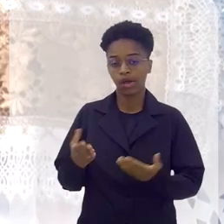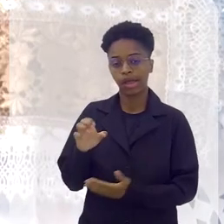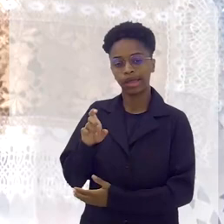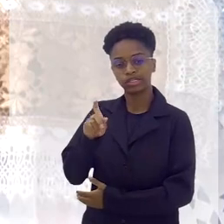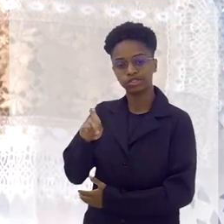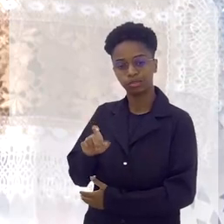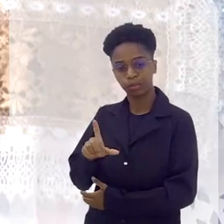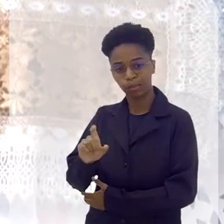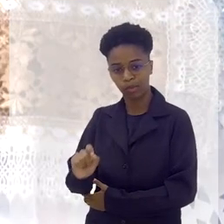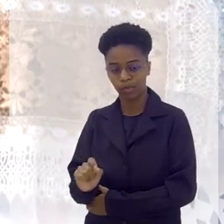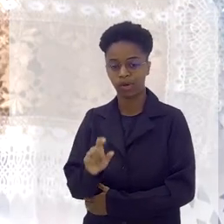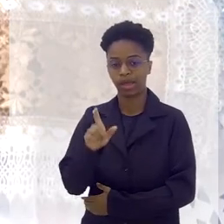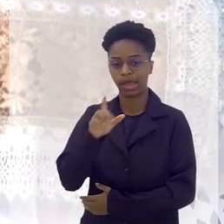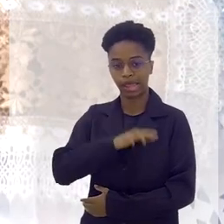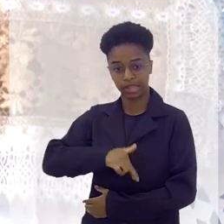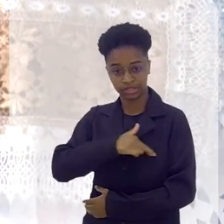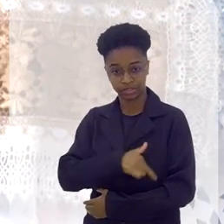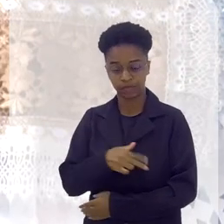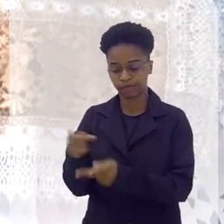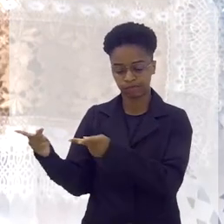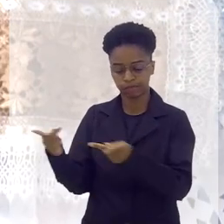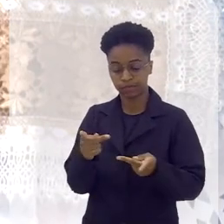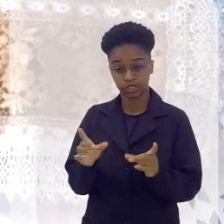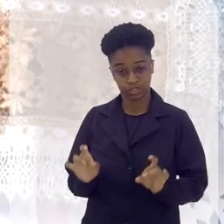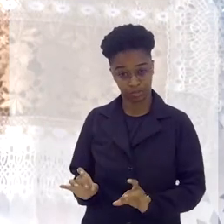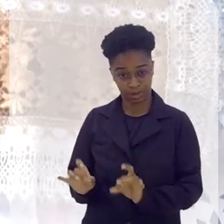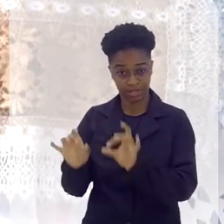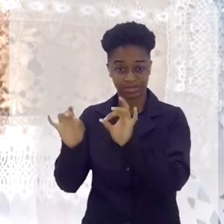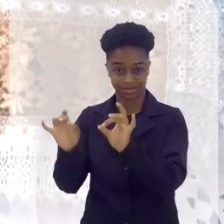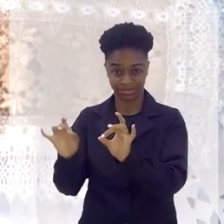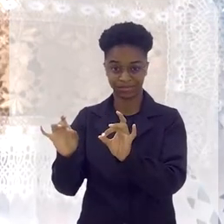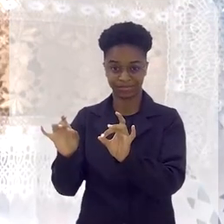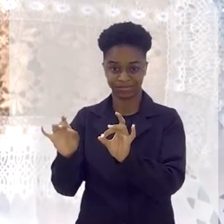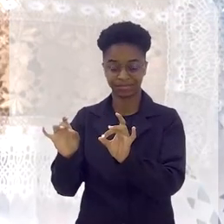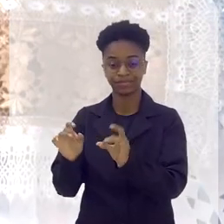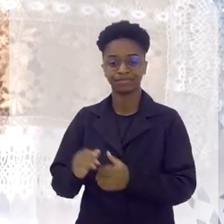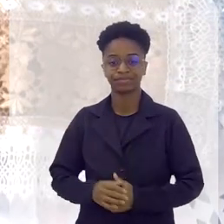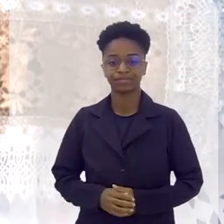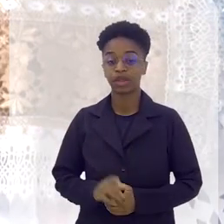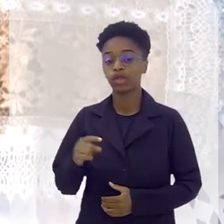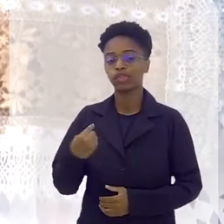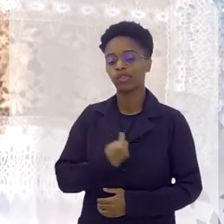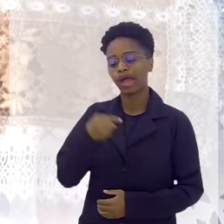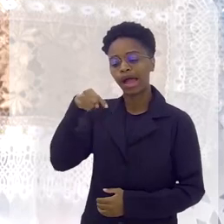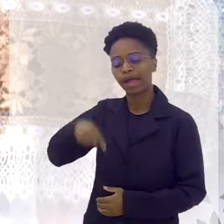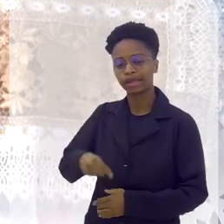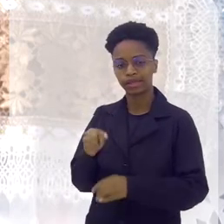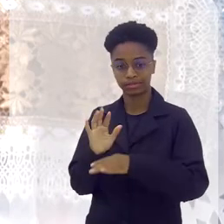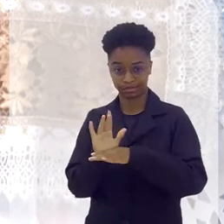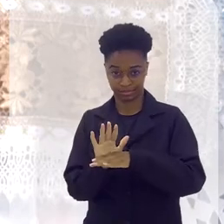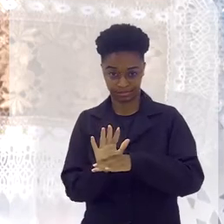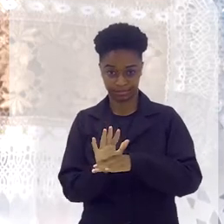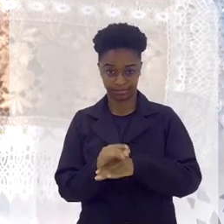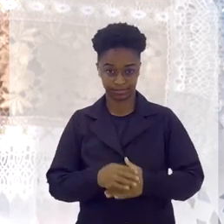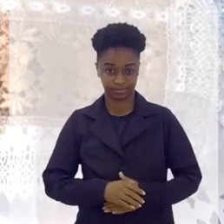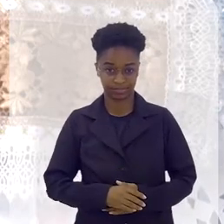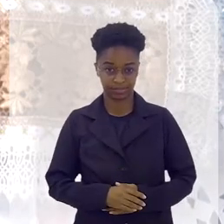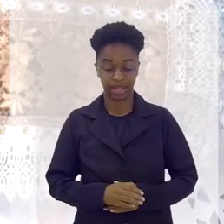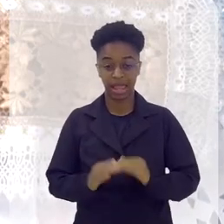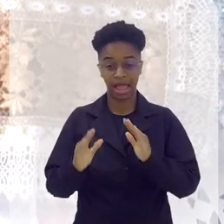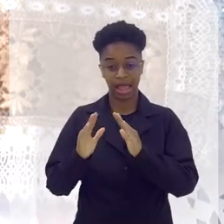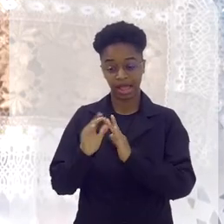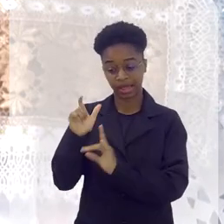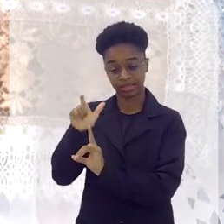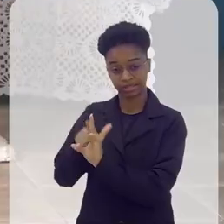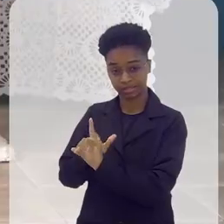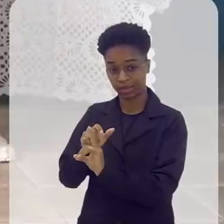Programa Expo Religião está fazendo uma visita especial. Nós estamos aqui em Duque de Caxias,